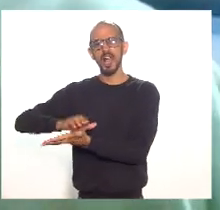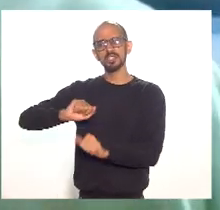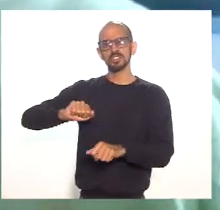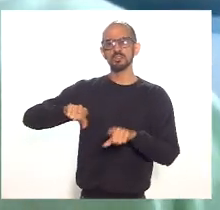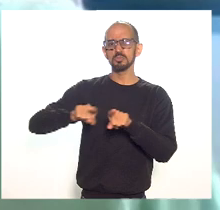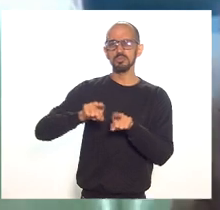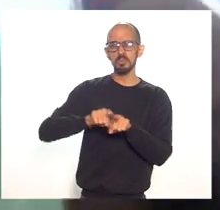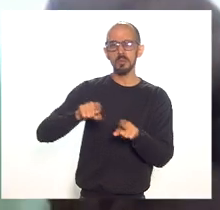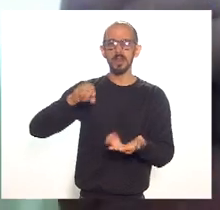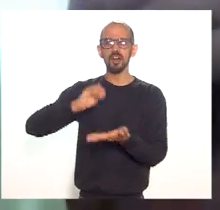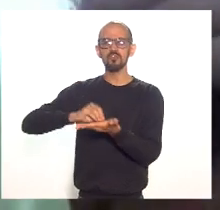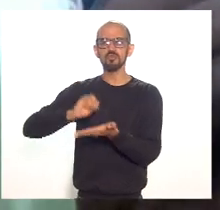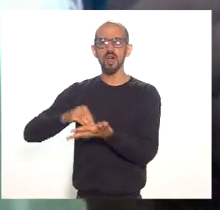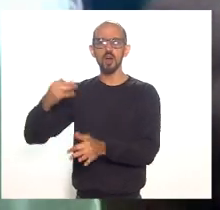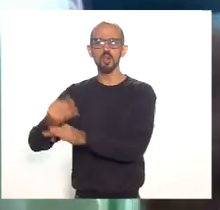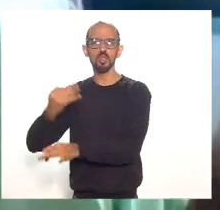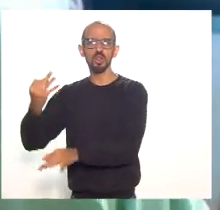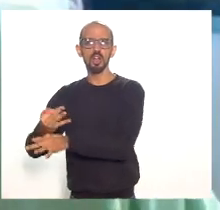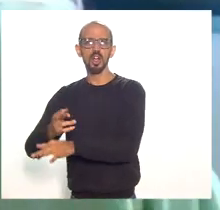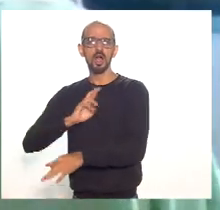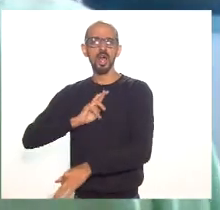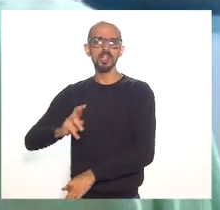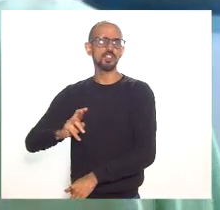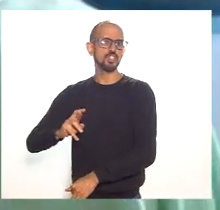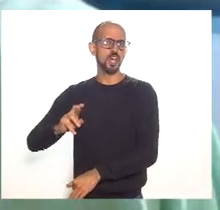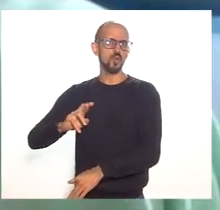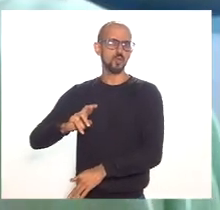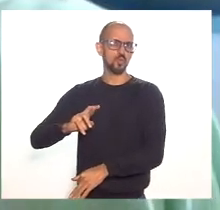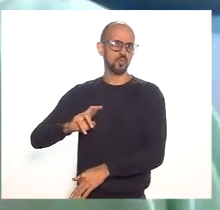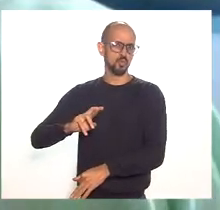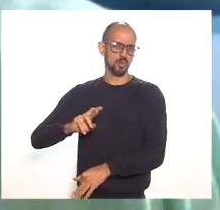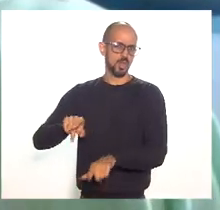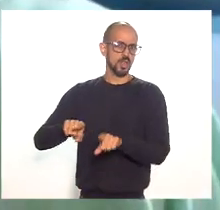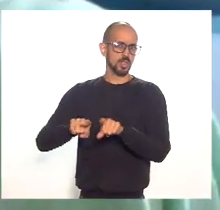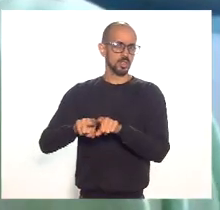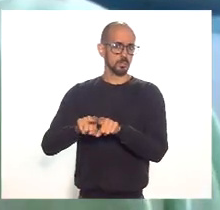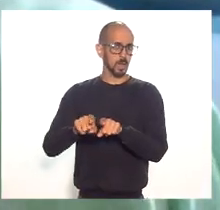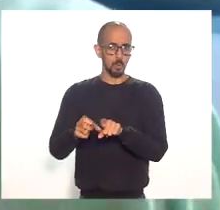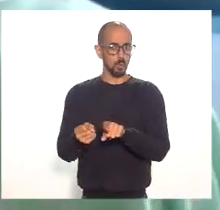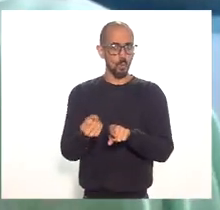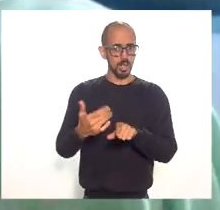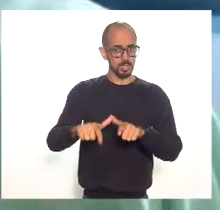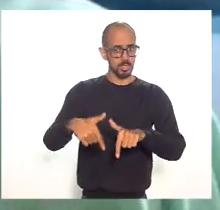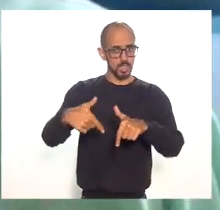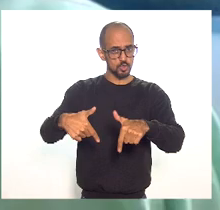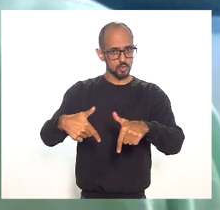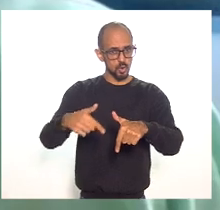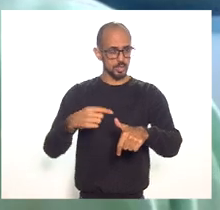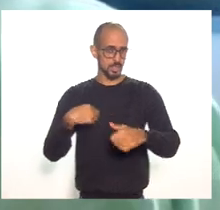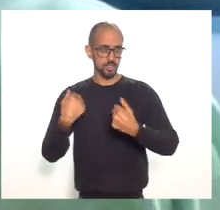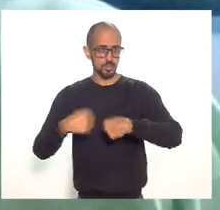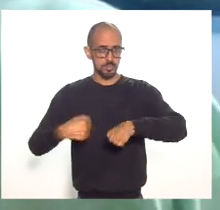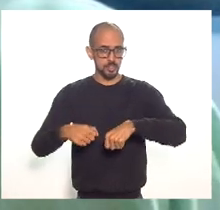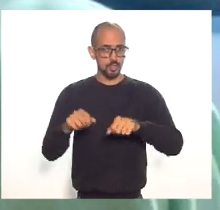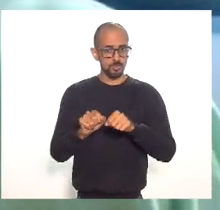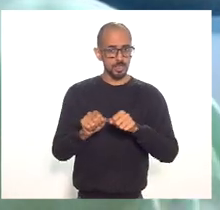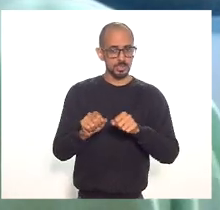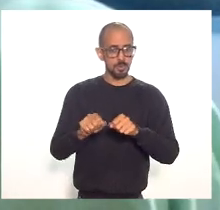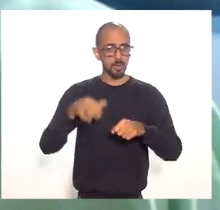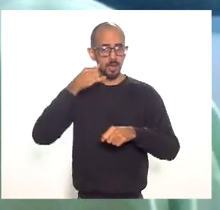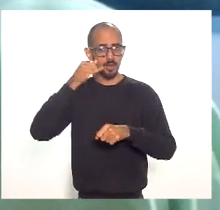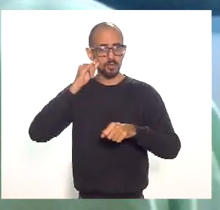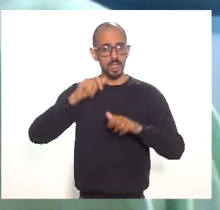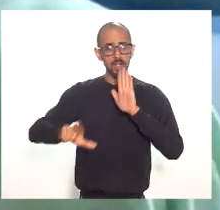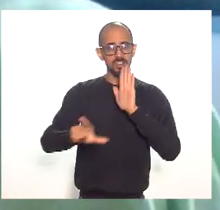contra a intolerância religiosa? Quantas ações o Cumpra se teve que empreender para que essas leis não ficassem